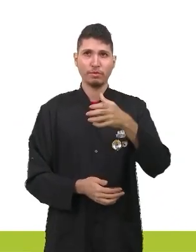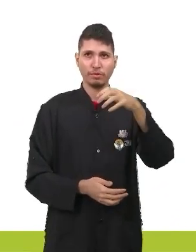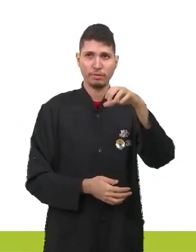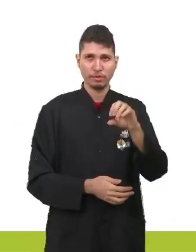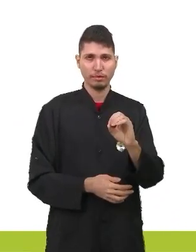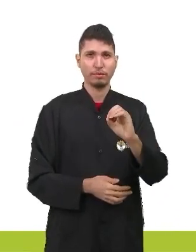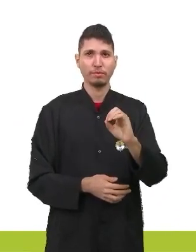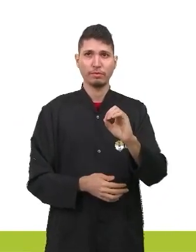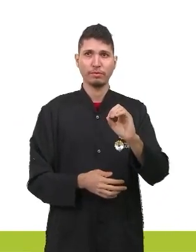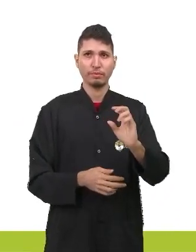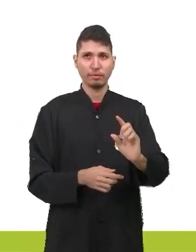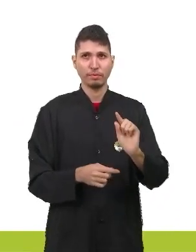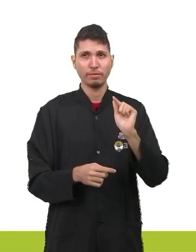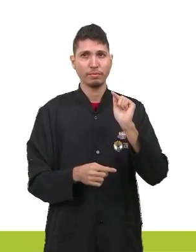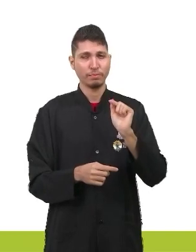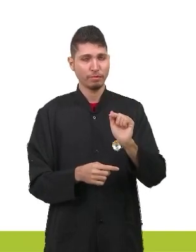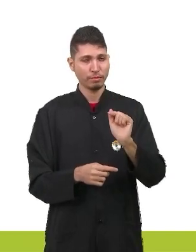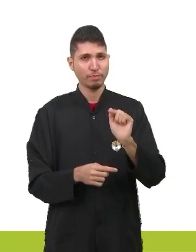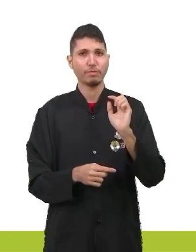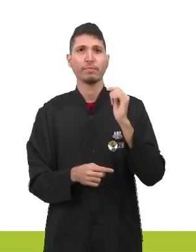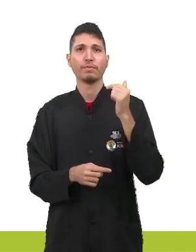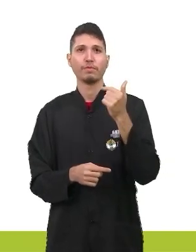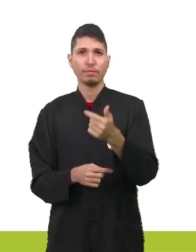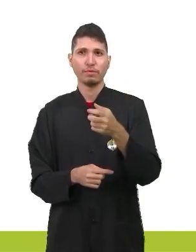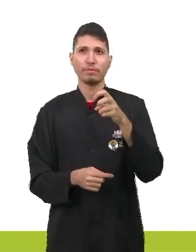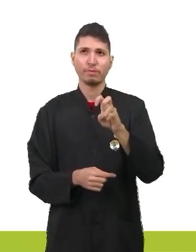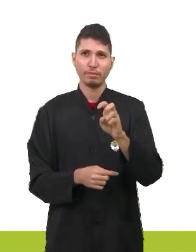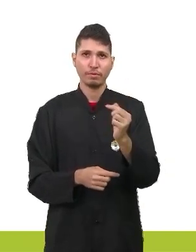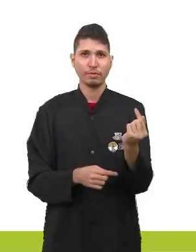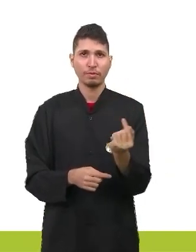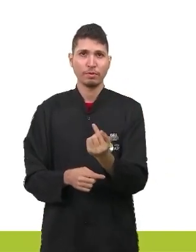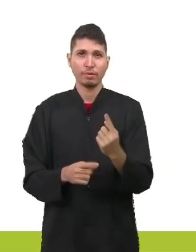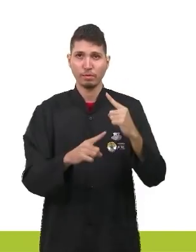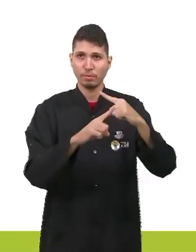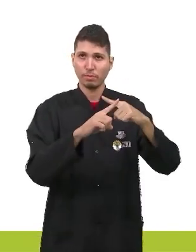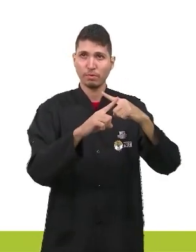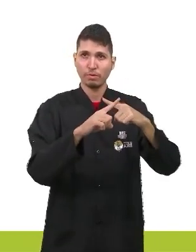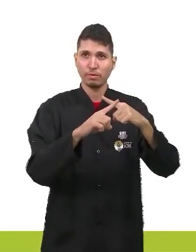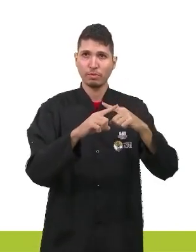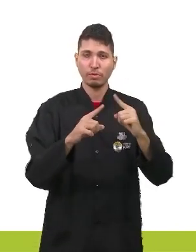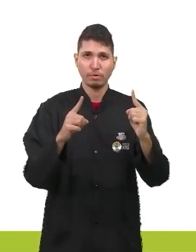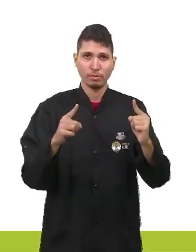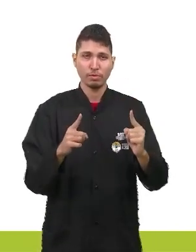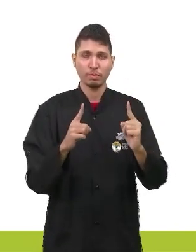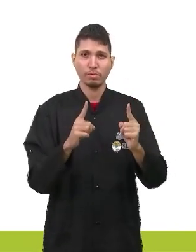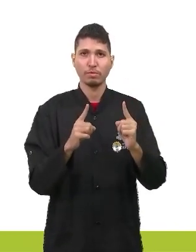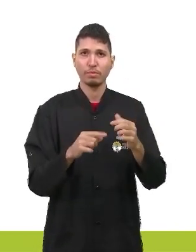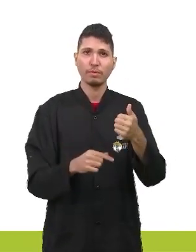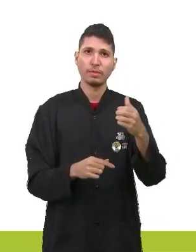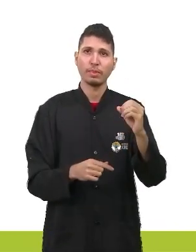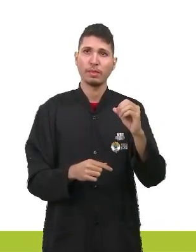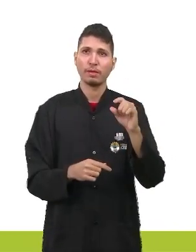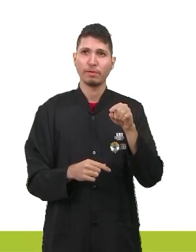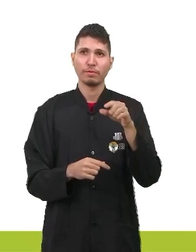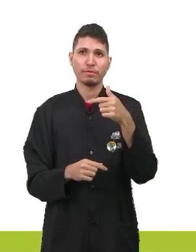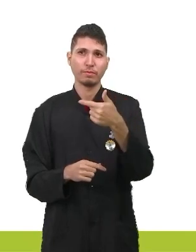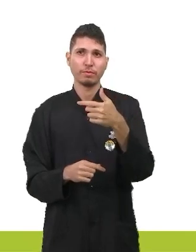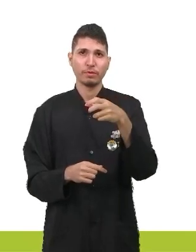cima, ó, vezes 25. 10 vezes 25, ou seja, em 5